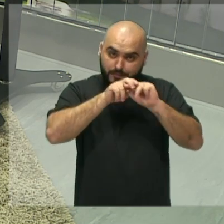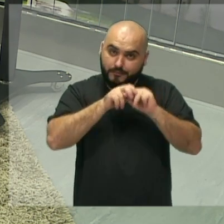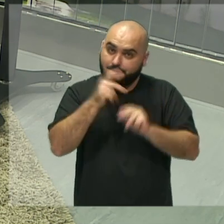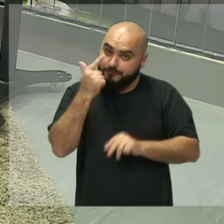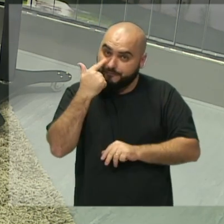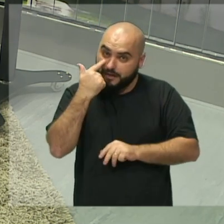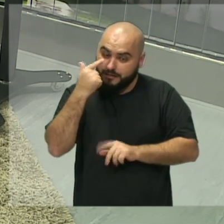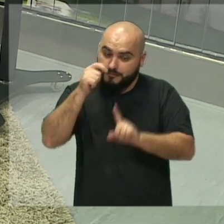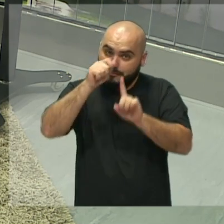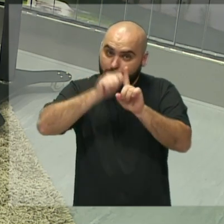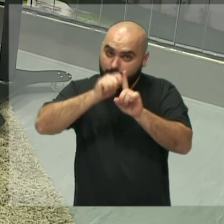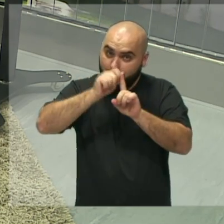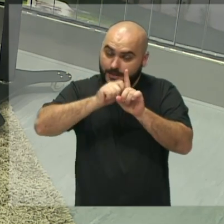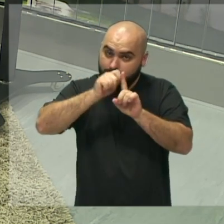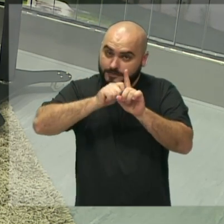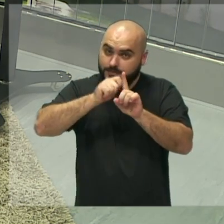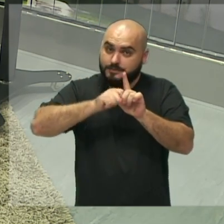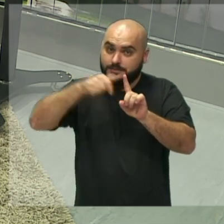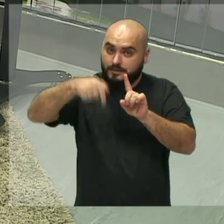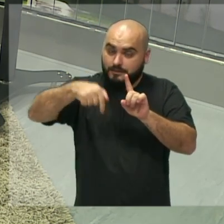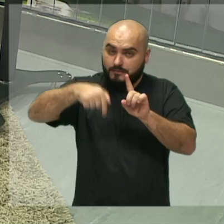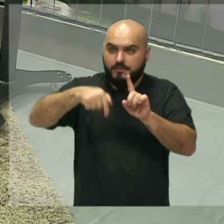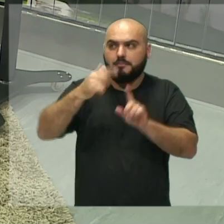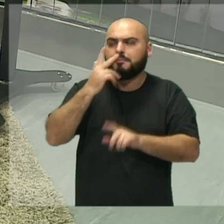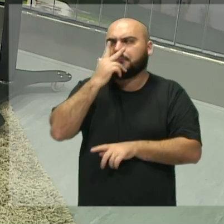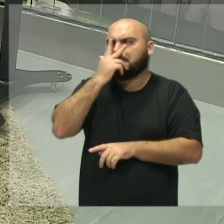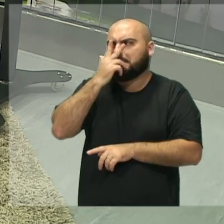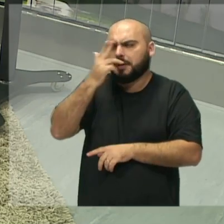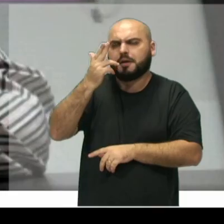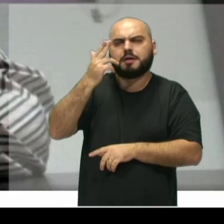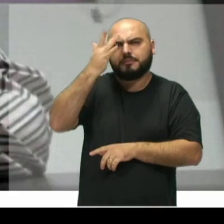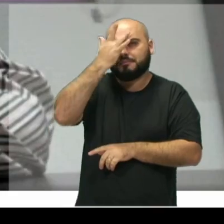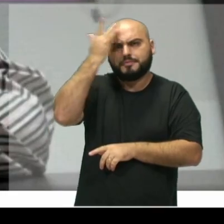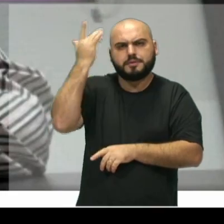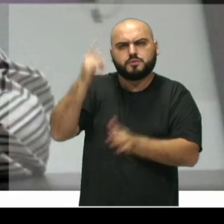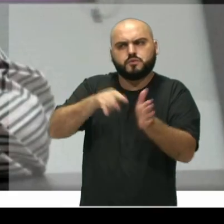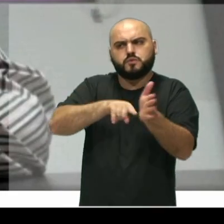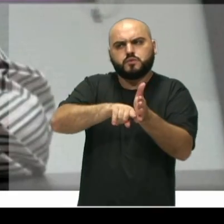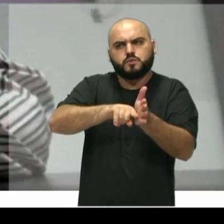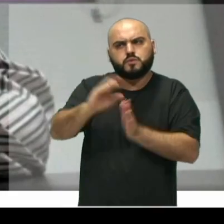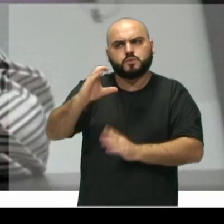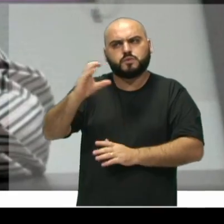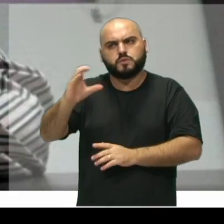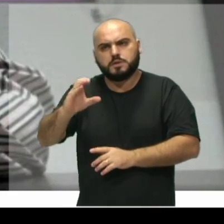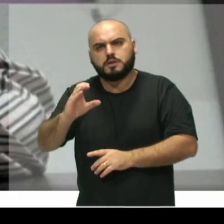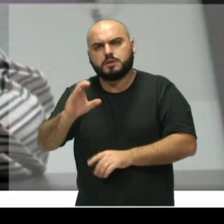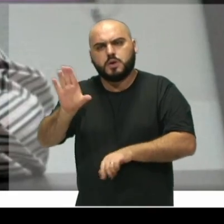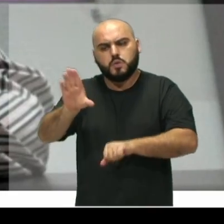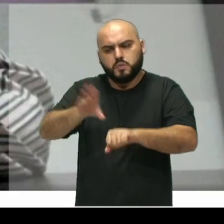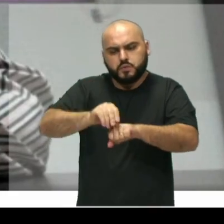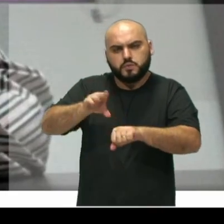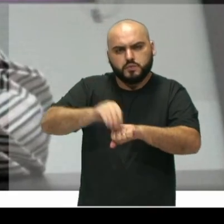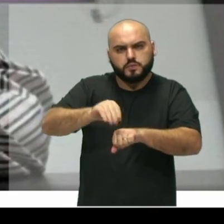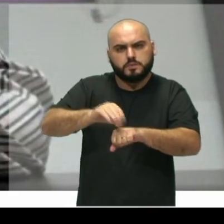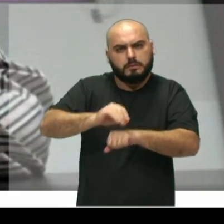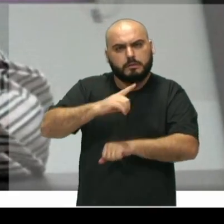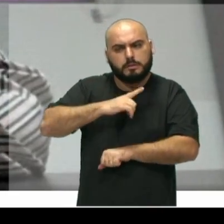que estamos, talvez um mês, segundo os próprios cientistas, quem trabalha e detém conhecimento e